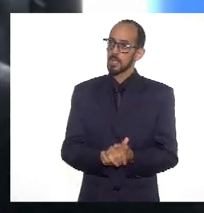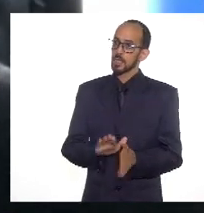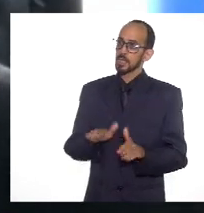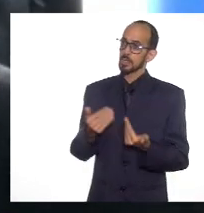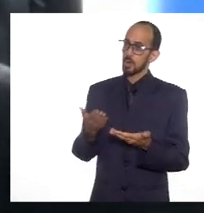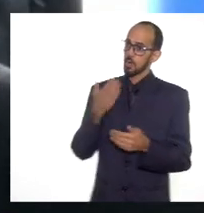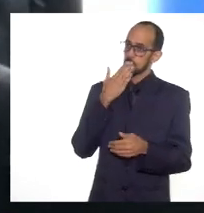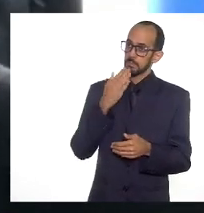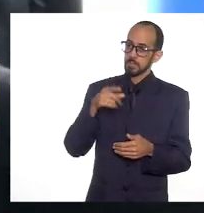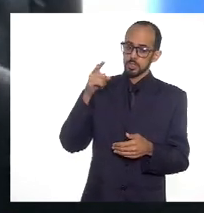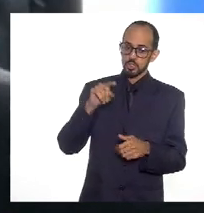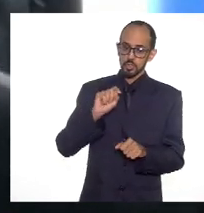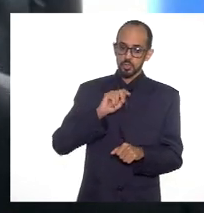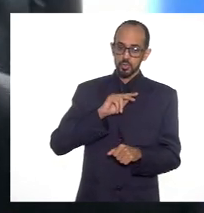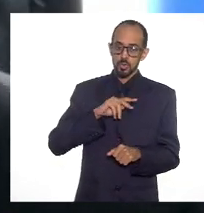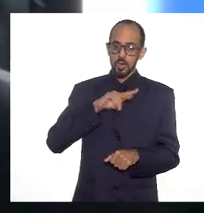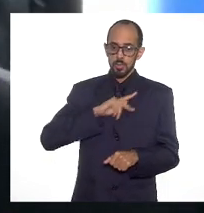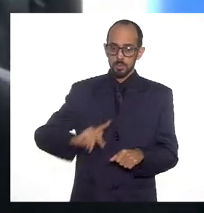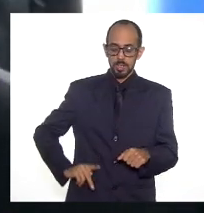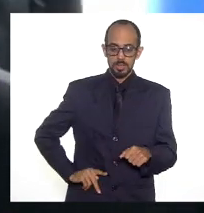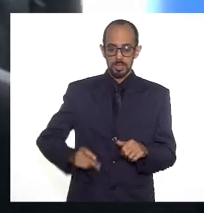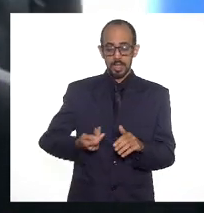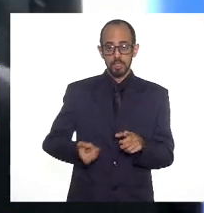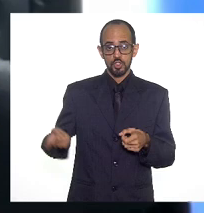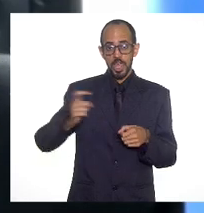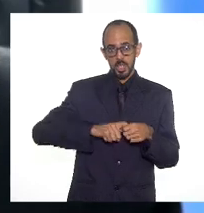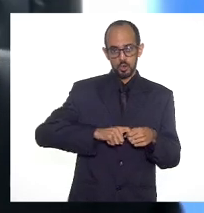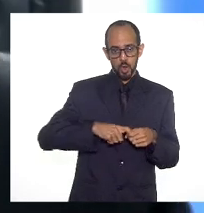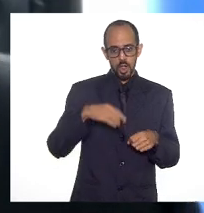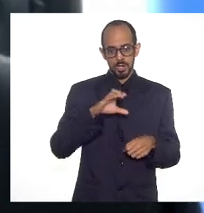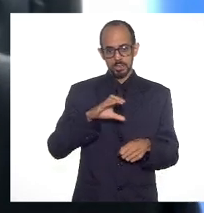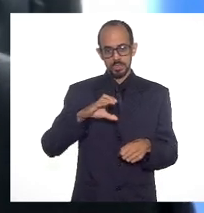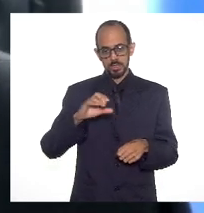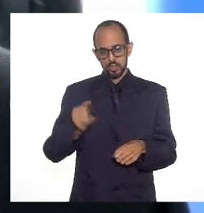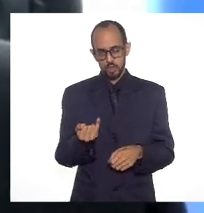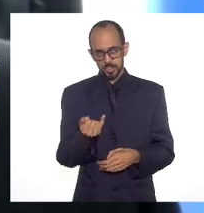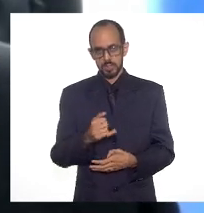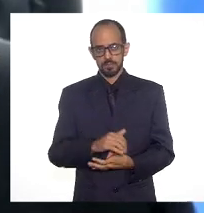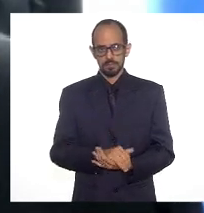CCJ, o projeto sai de pauta e retorna à comissão.